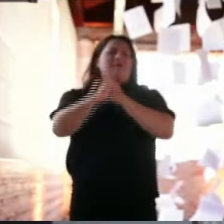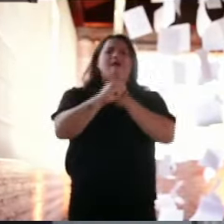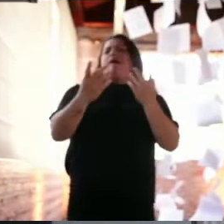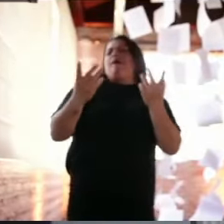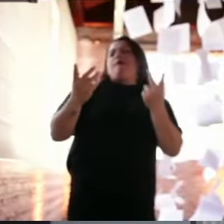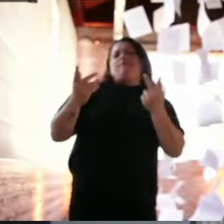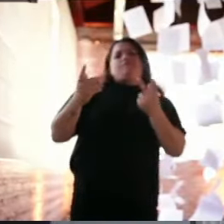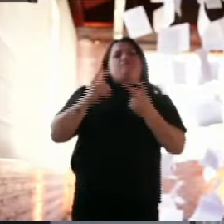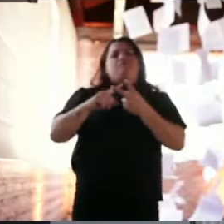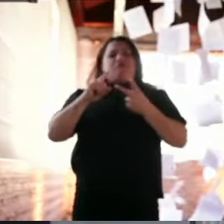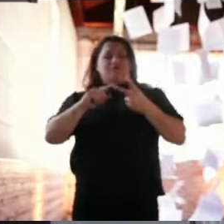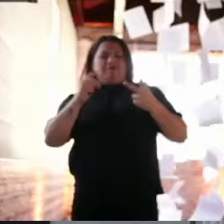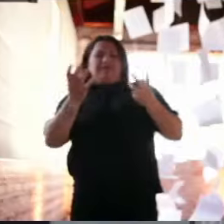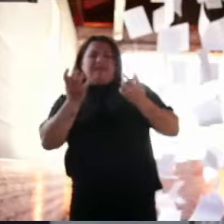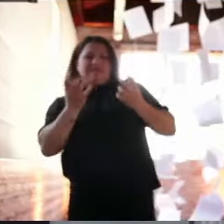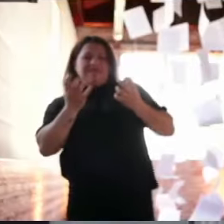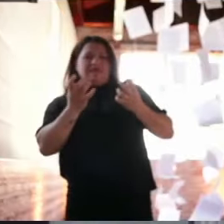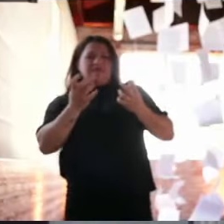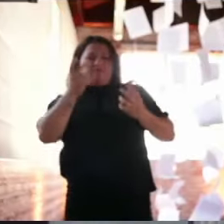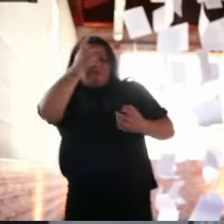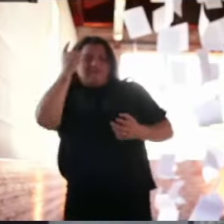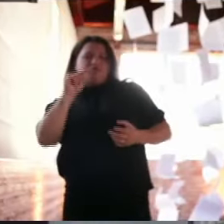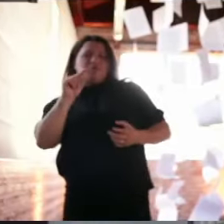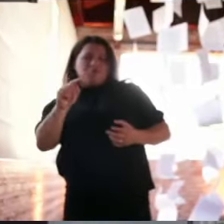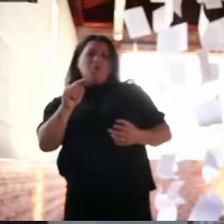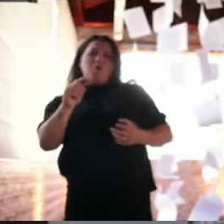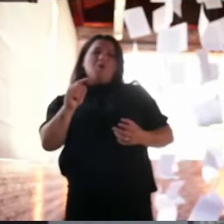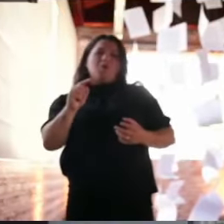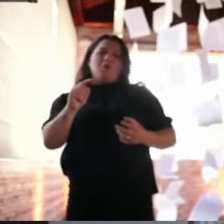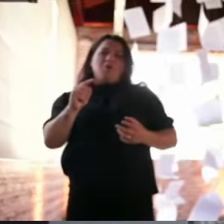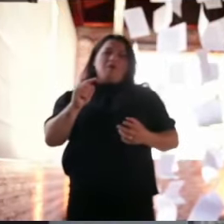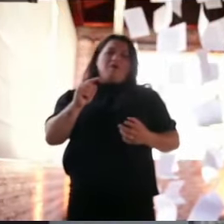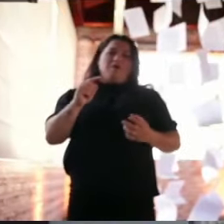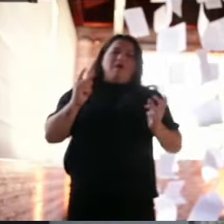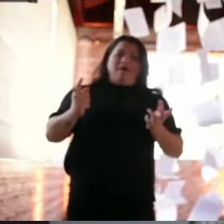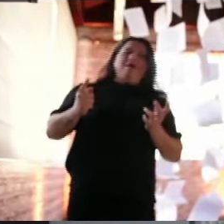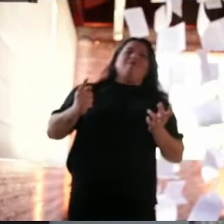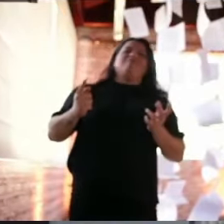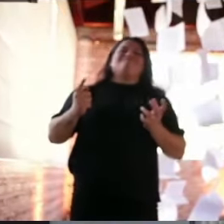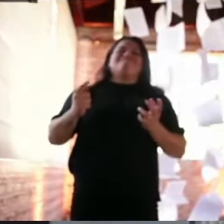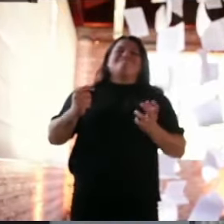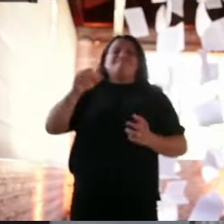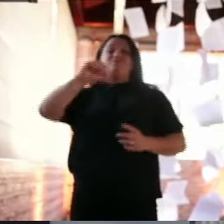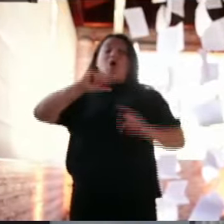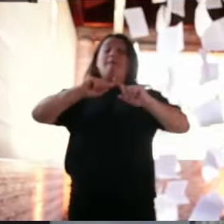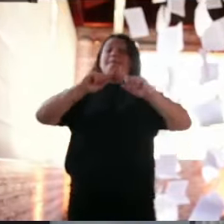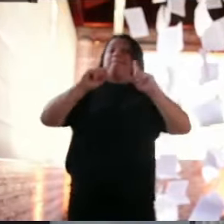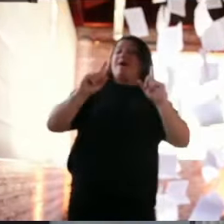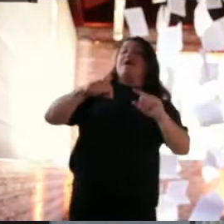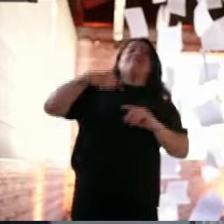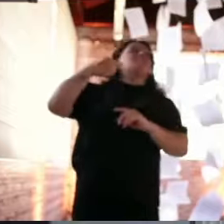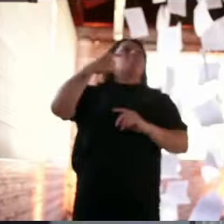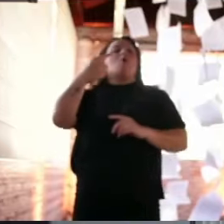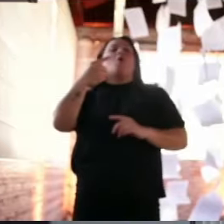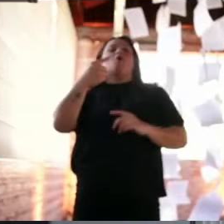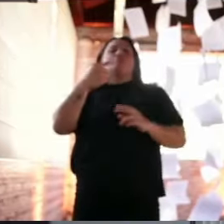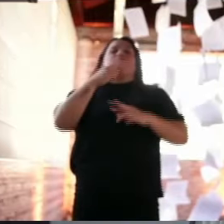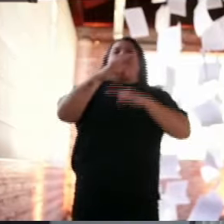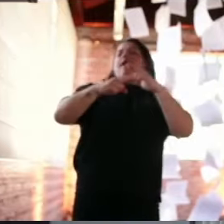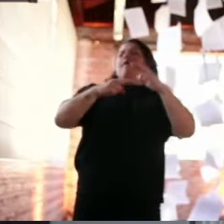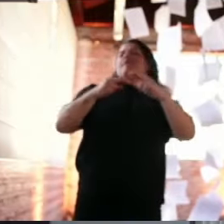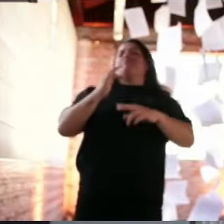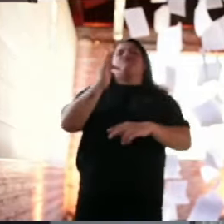formas de tornar um sujeito um párea tomar o sujeito marginalizado mas depois com uma troca já um